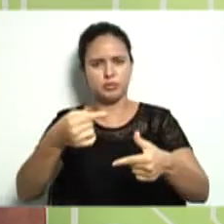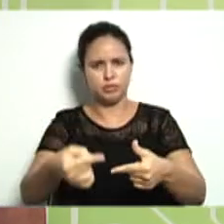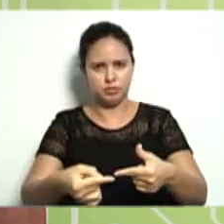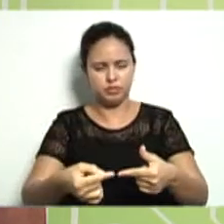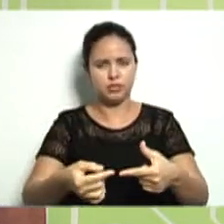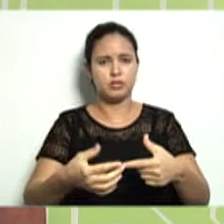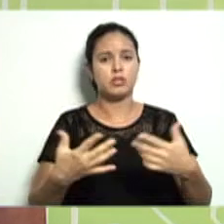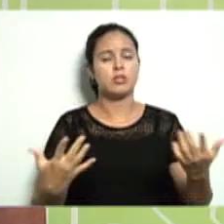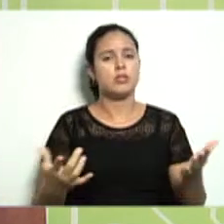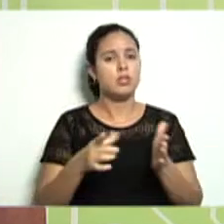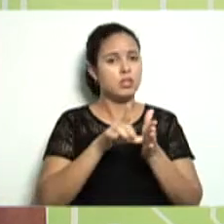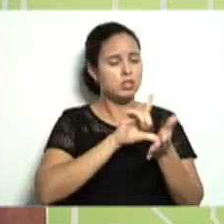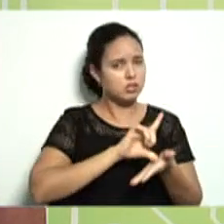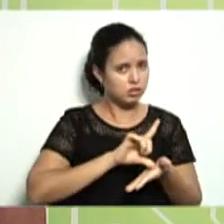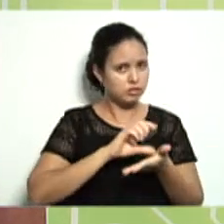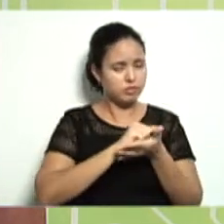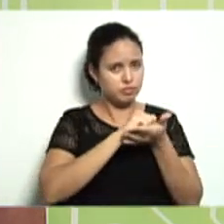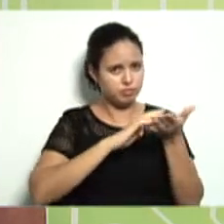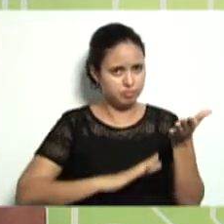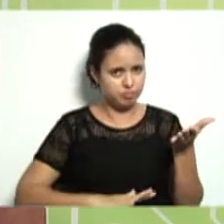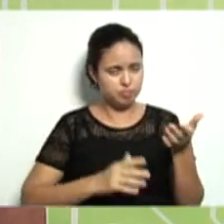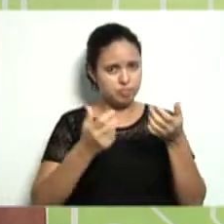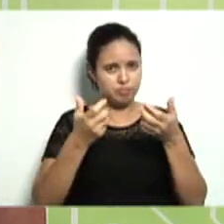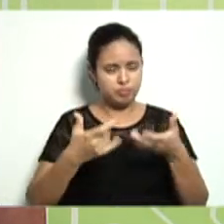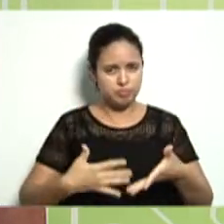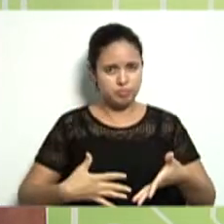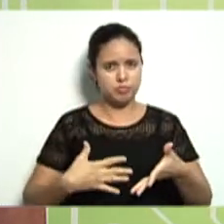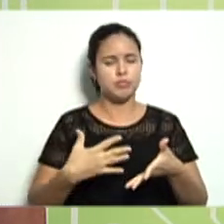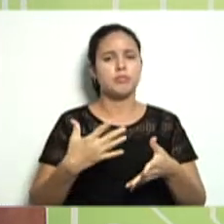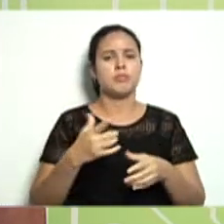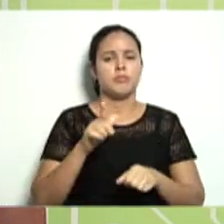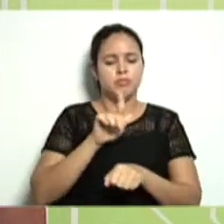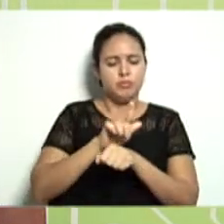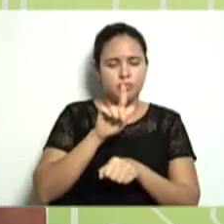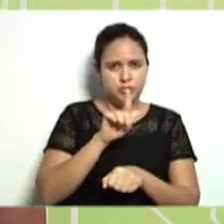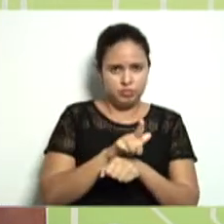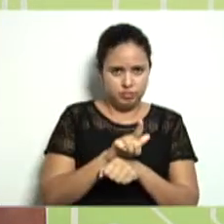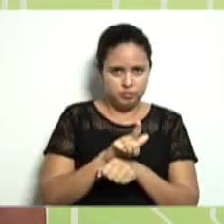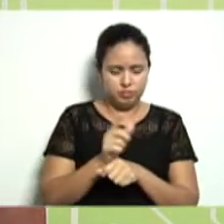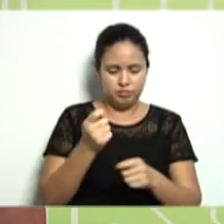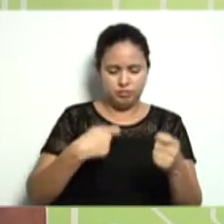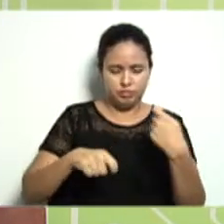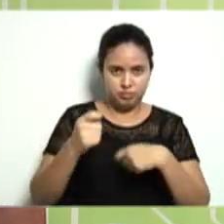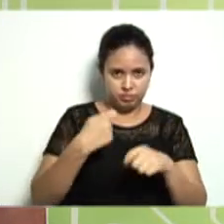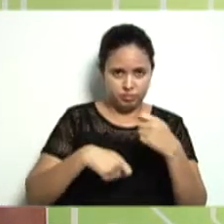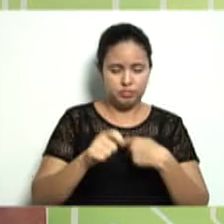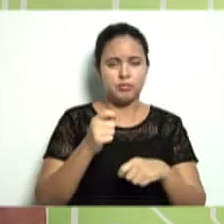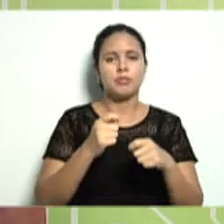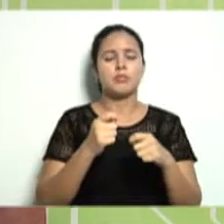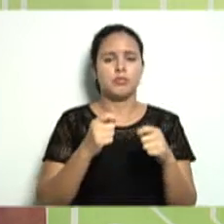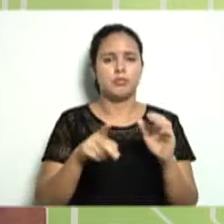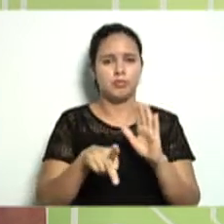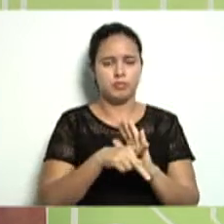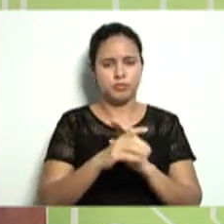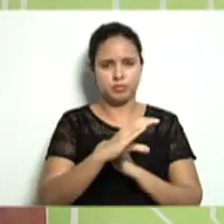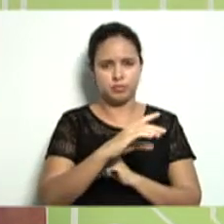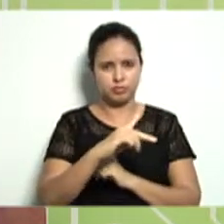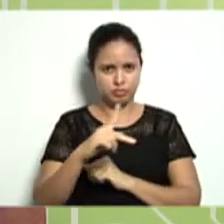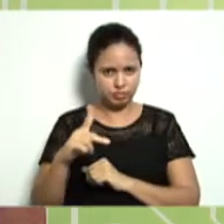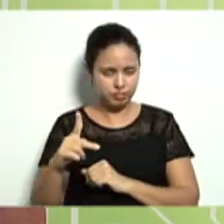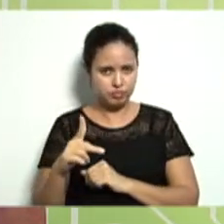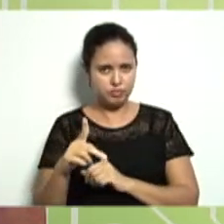falar um pouquinho sobre o gerente e empreendedor, sobre o desafio aí de vocês de serem gestores, líderes